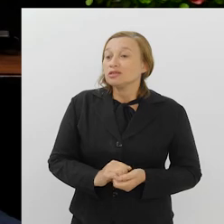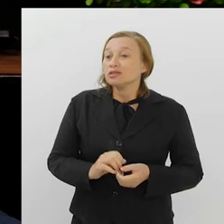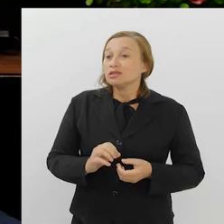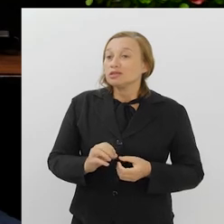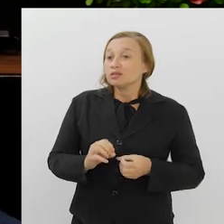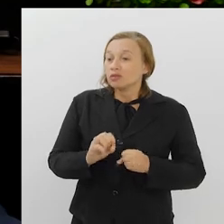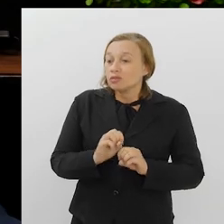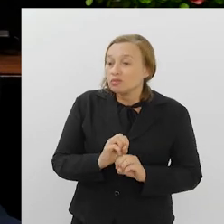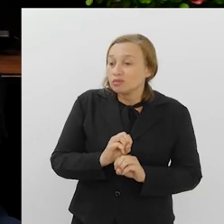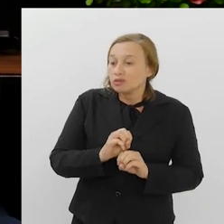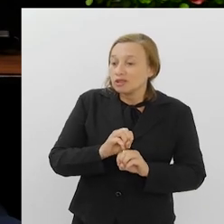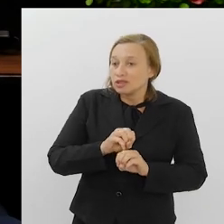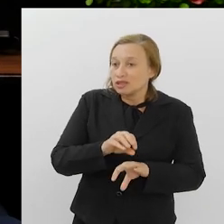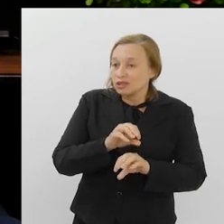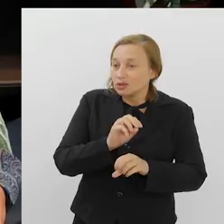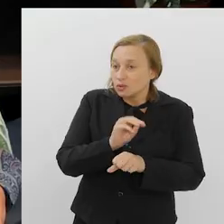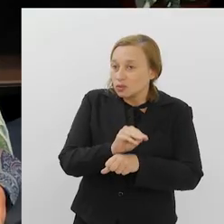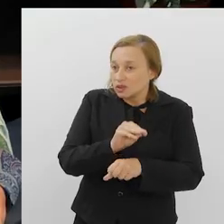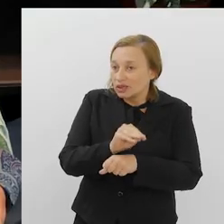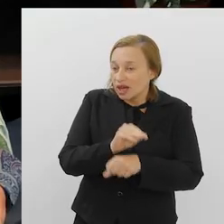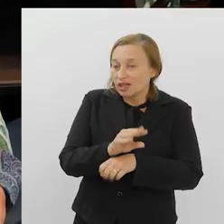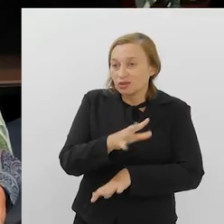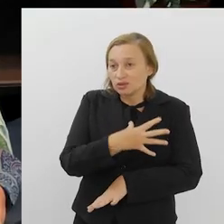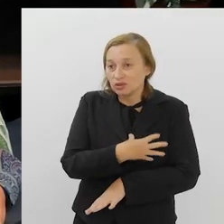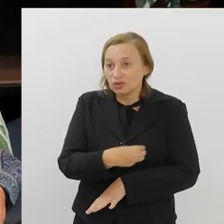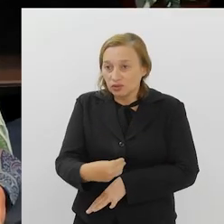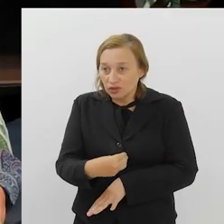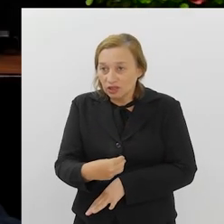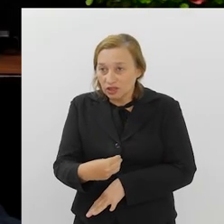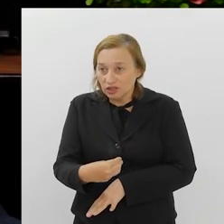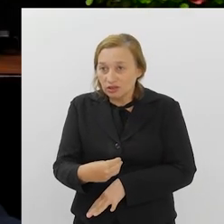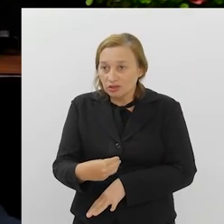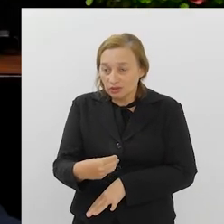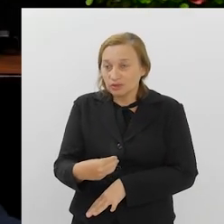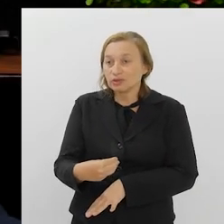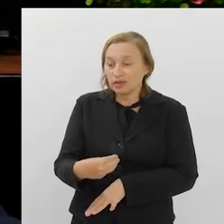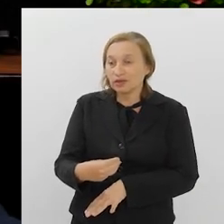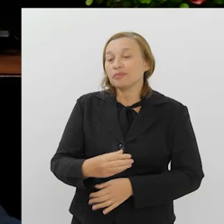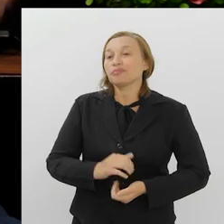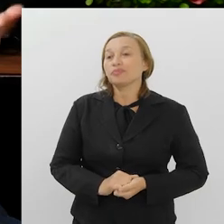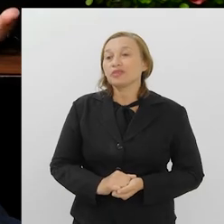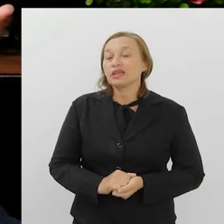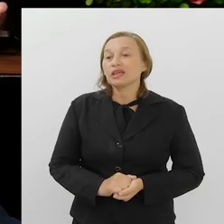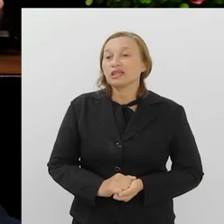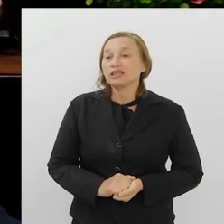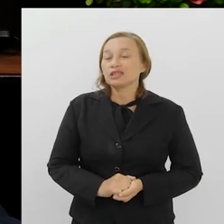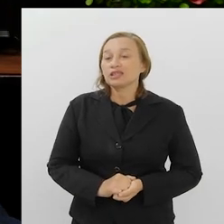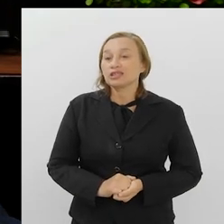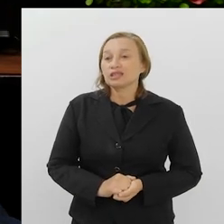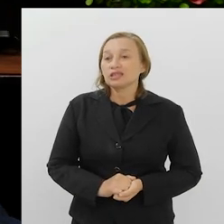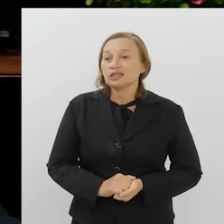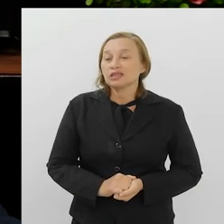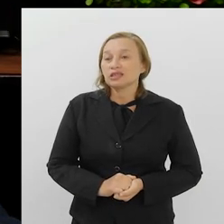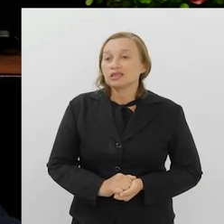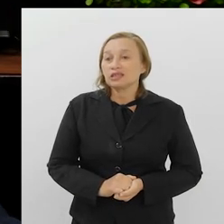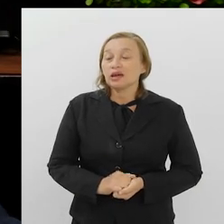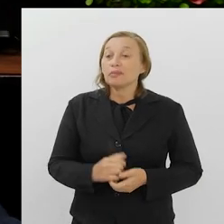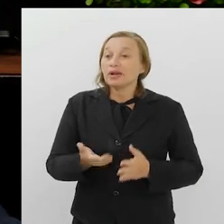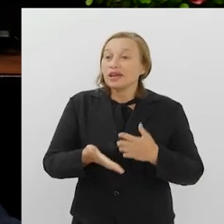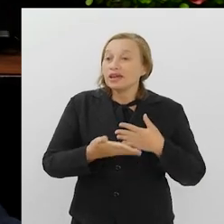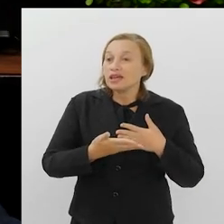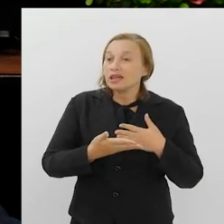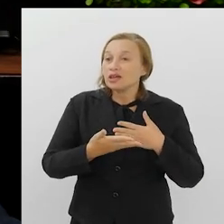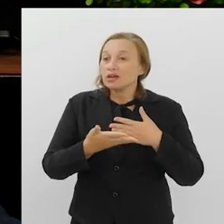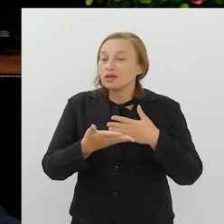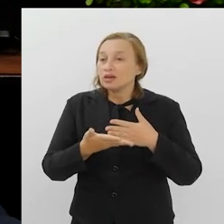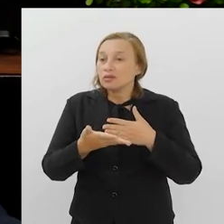criação de filhos né Nós acreditamos que trazem filhos espirituais do nosso Deus para esta terra